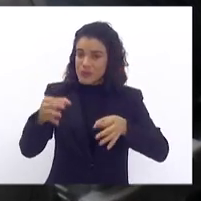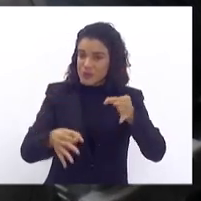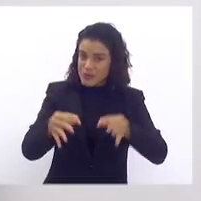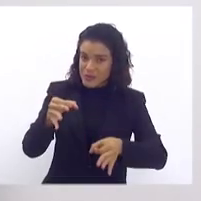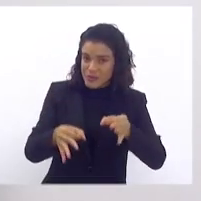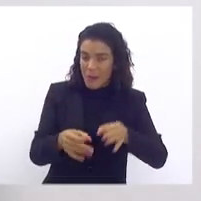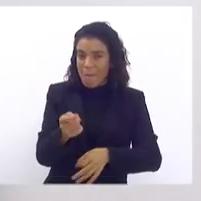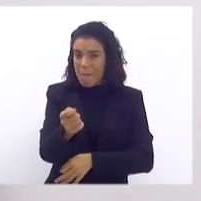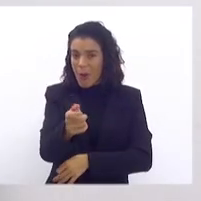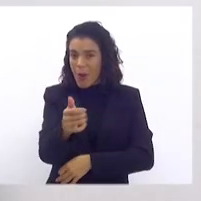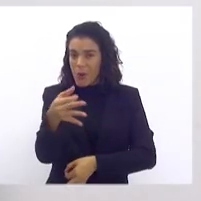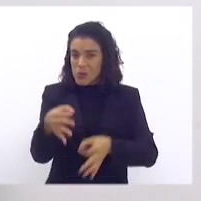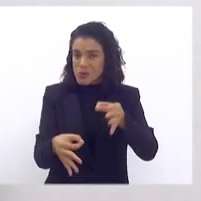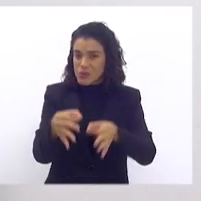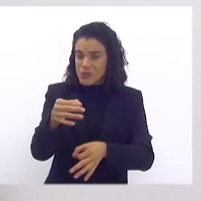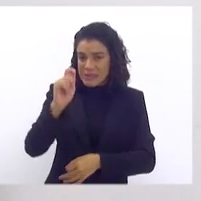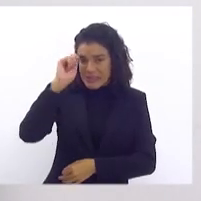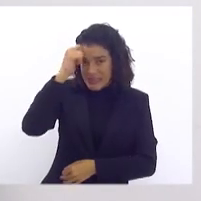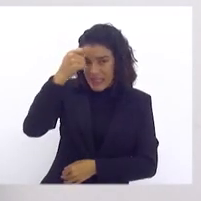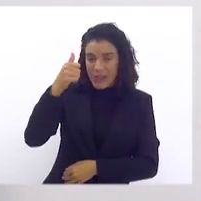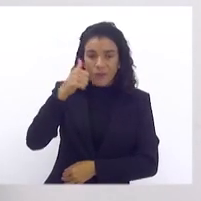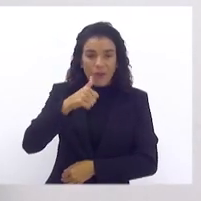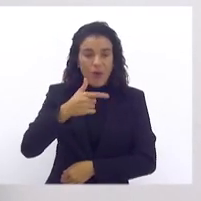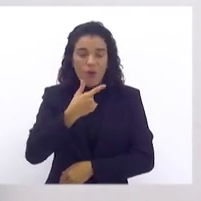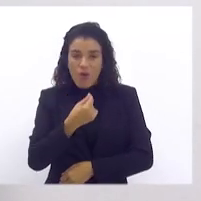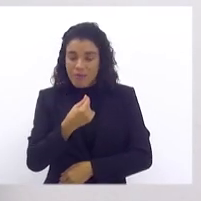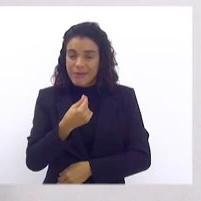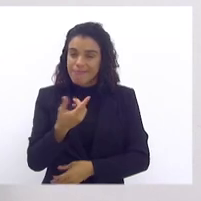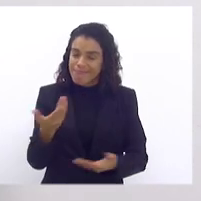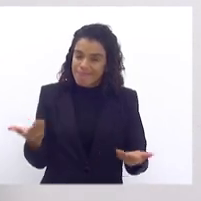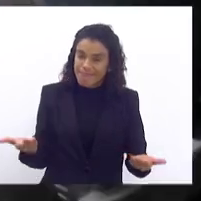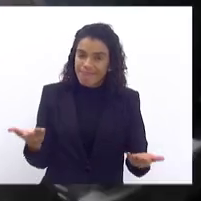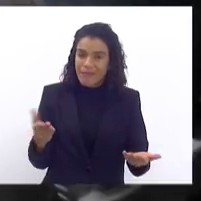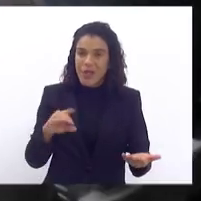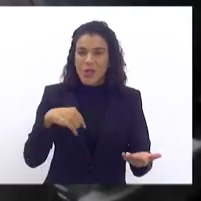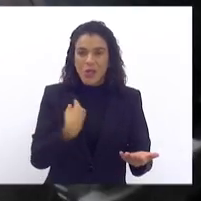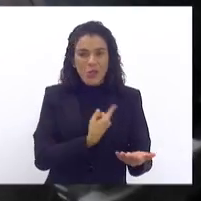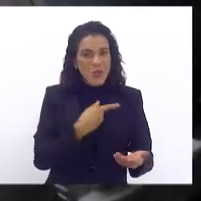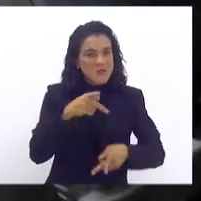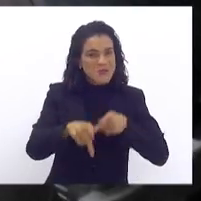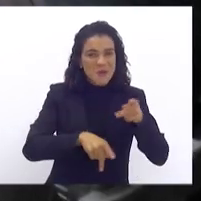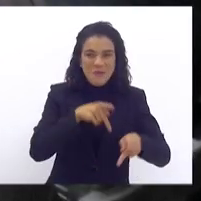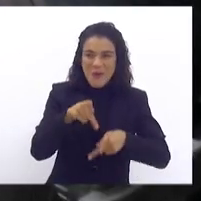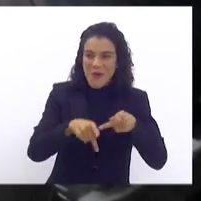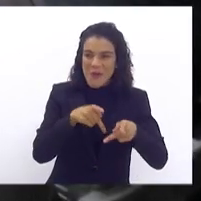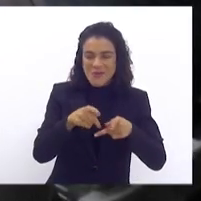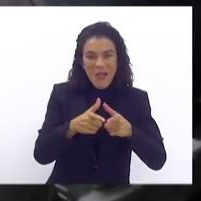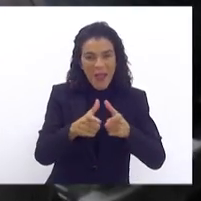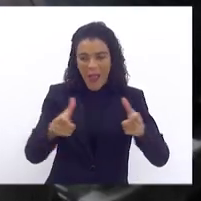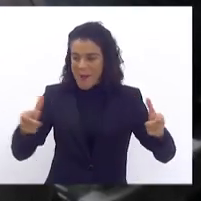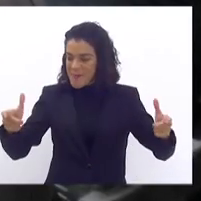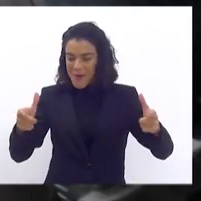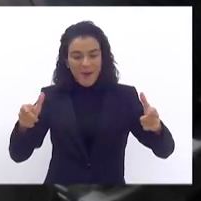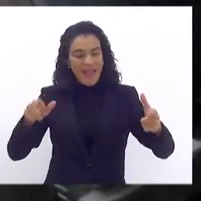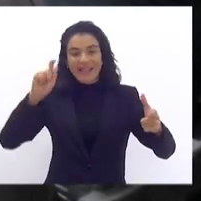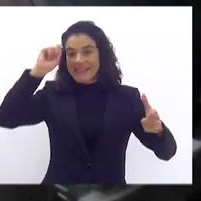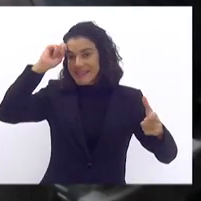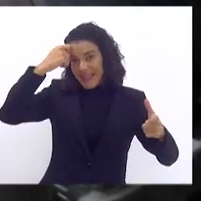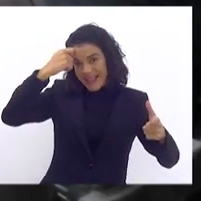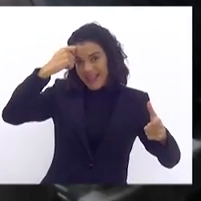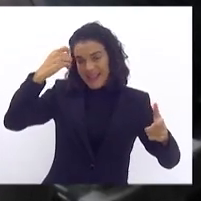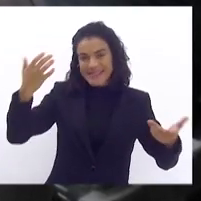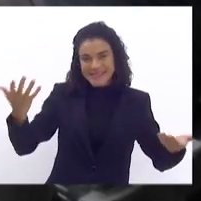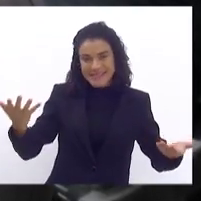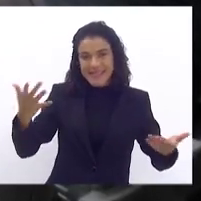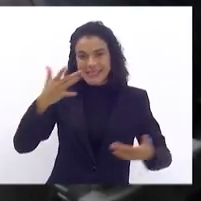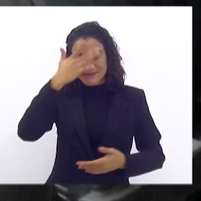São pouquíssimos juízes negros e negras no Poder Judiciário. Então, e nós somos uma população, em grande maioria, negra. E